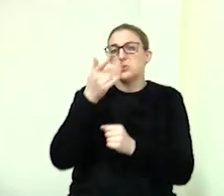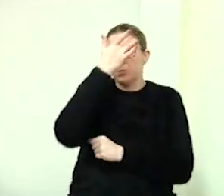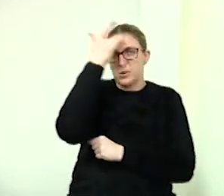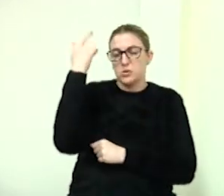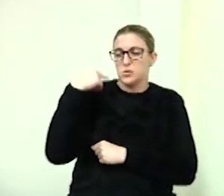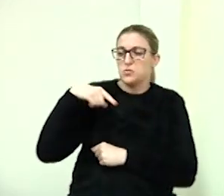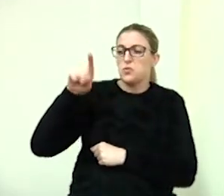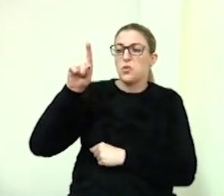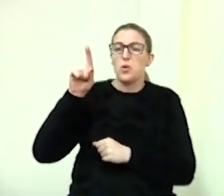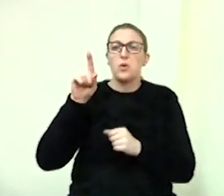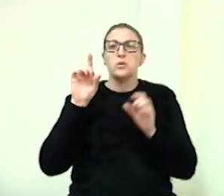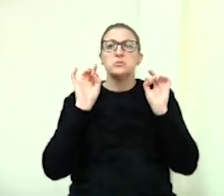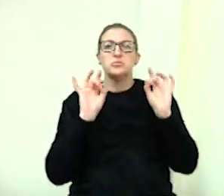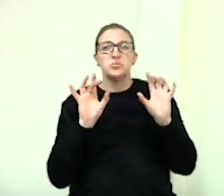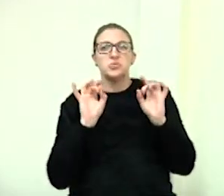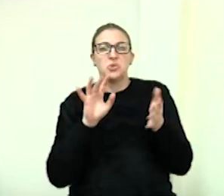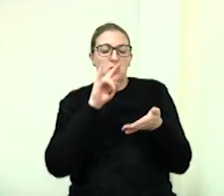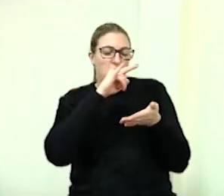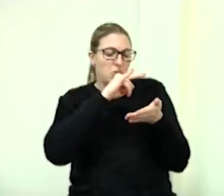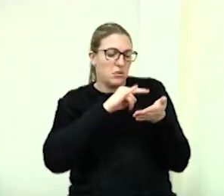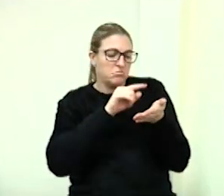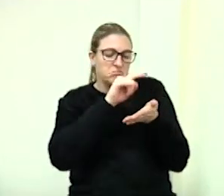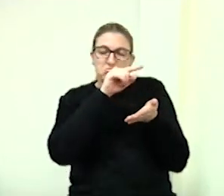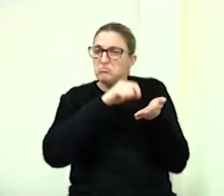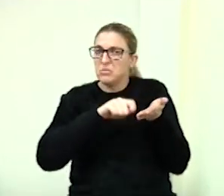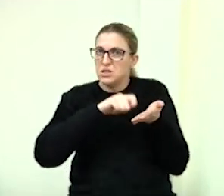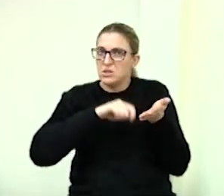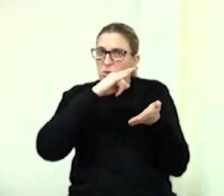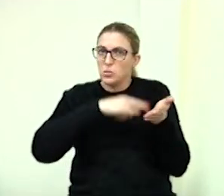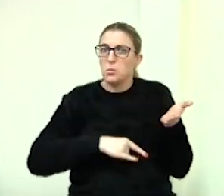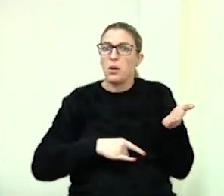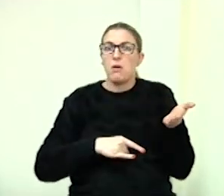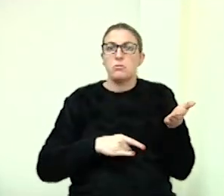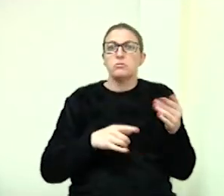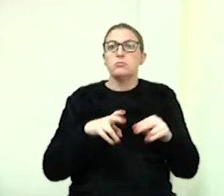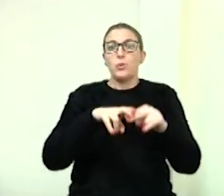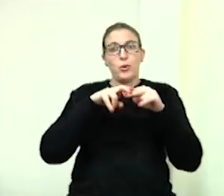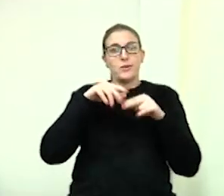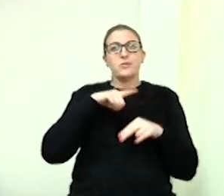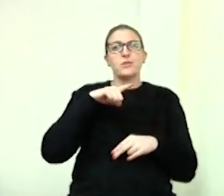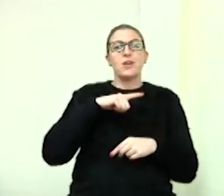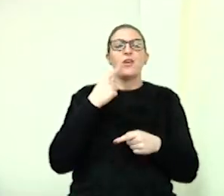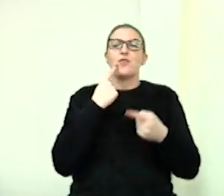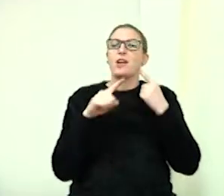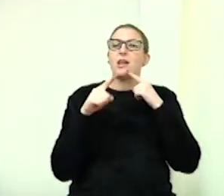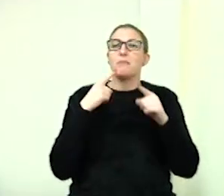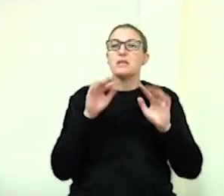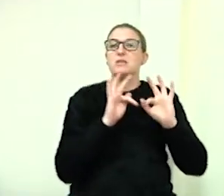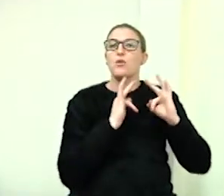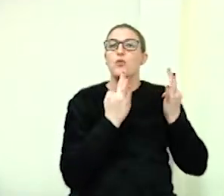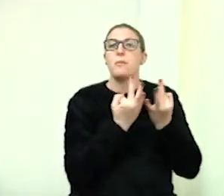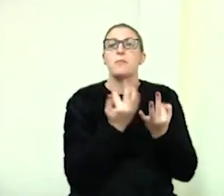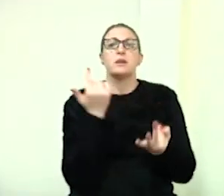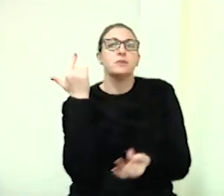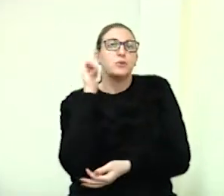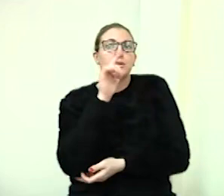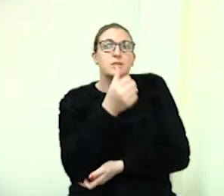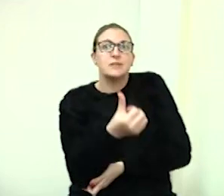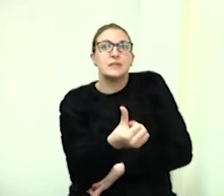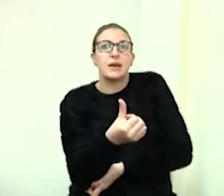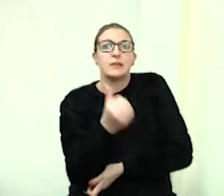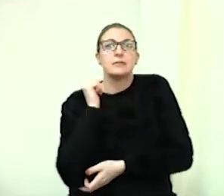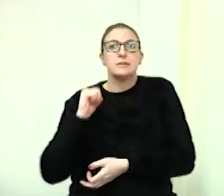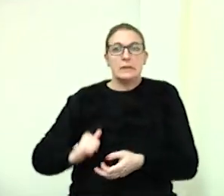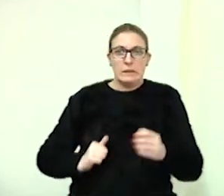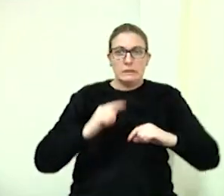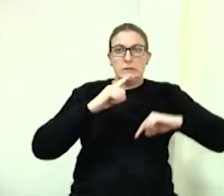ouviu falar, famílias que receberam seis cestas e famílias que não conseguiram. Tem como fazer essa fiscalização hoje? Acho difícil. Talvez